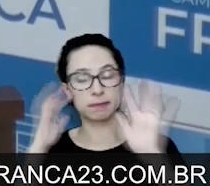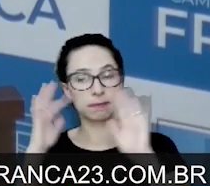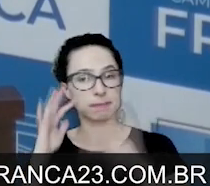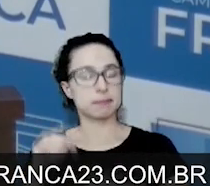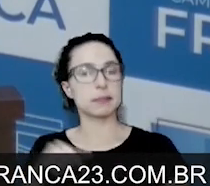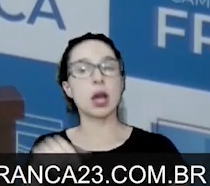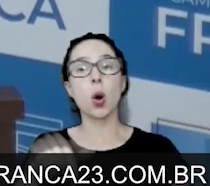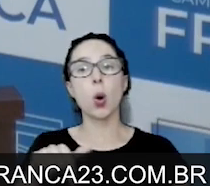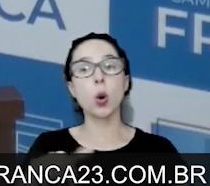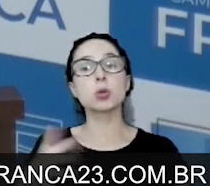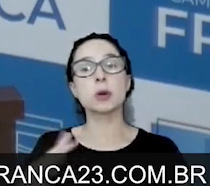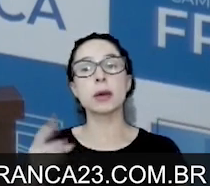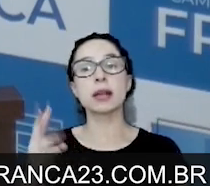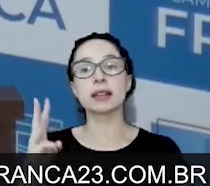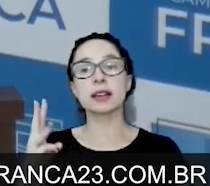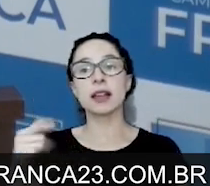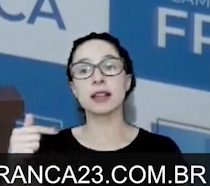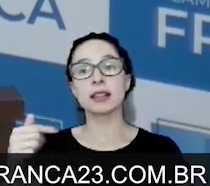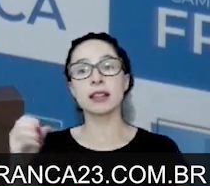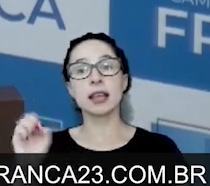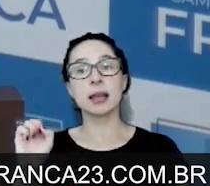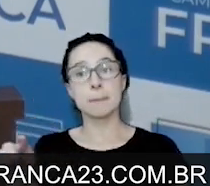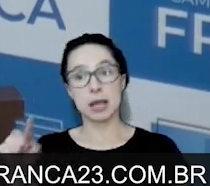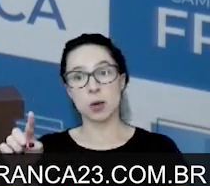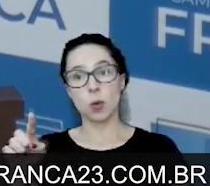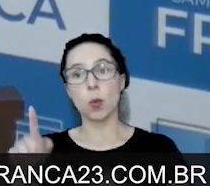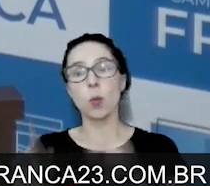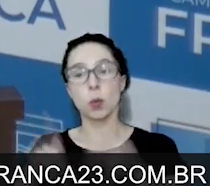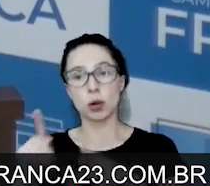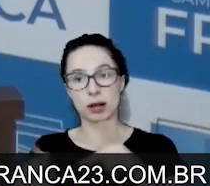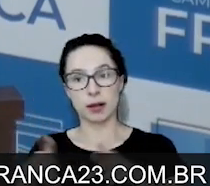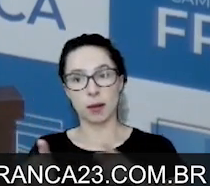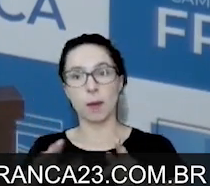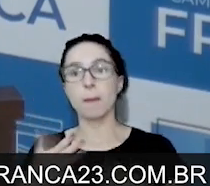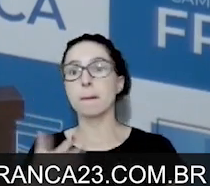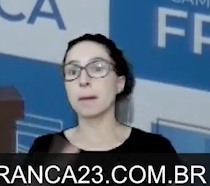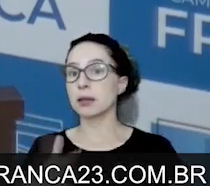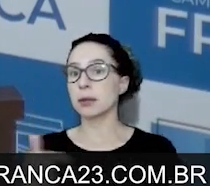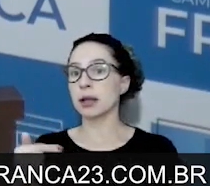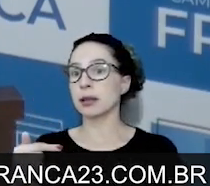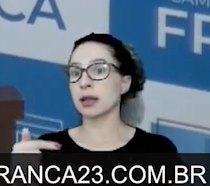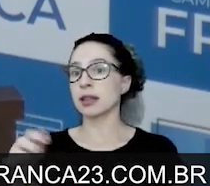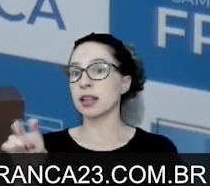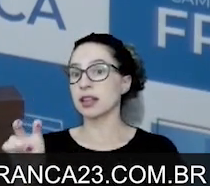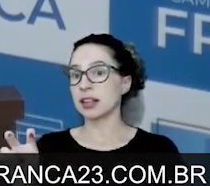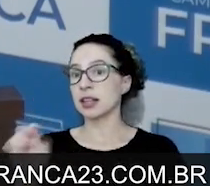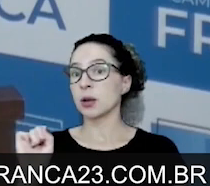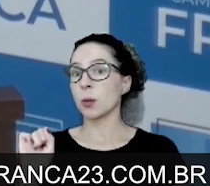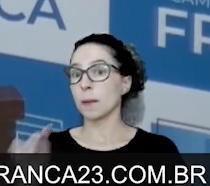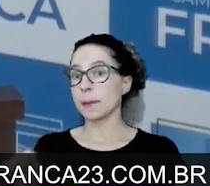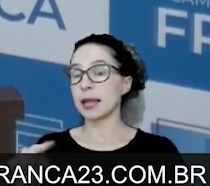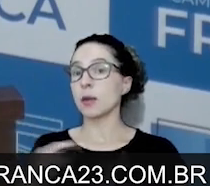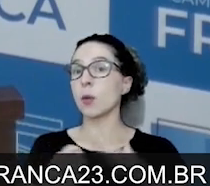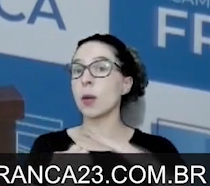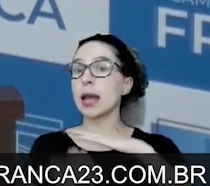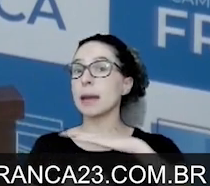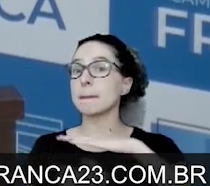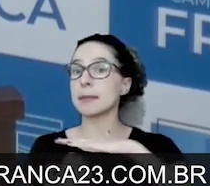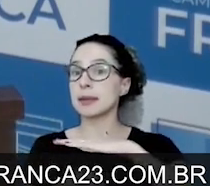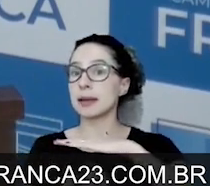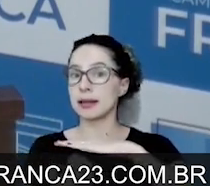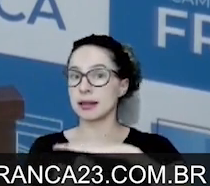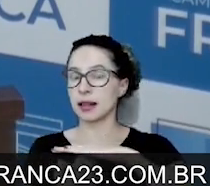cerca de 370 mil habitantes, cerca de 75 mil empresas.